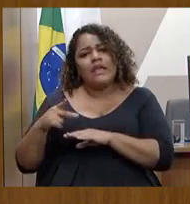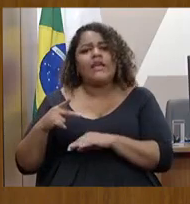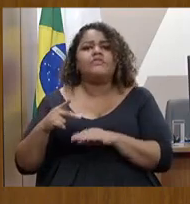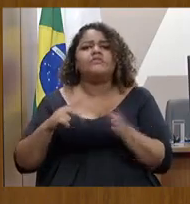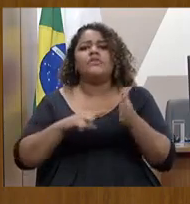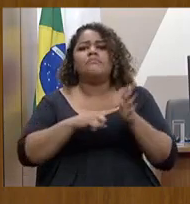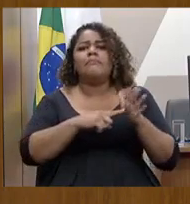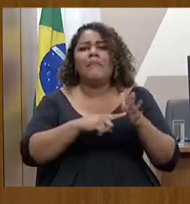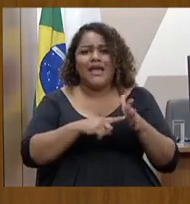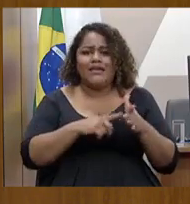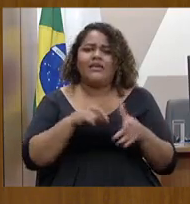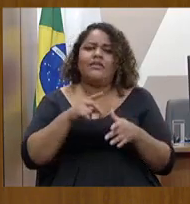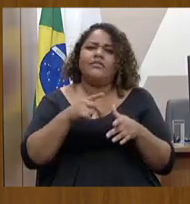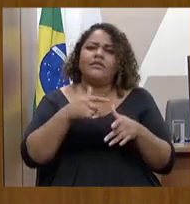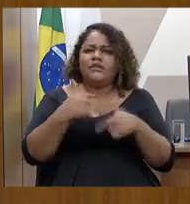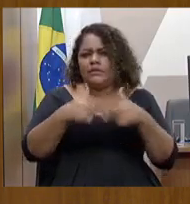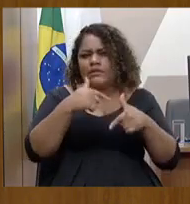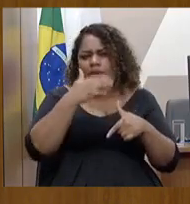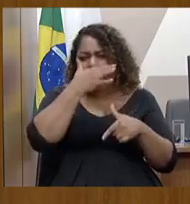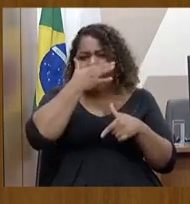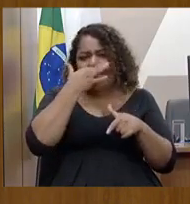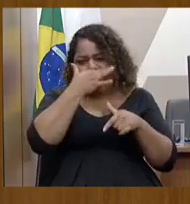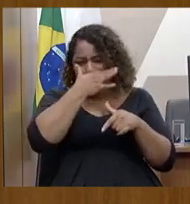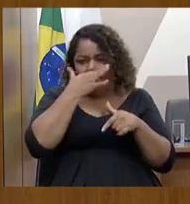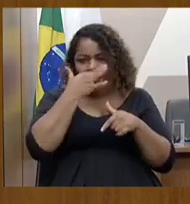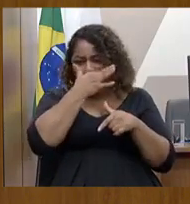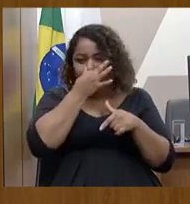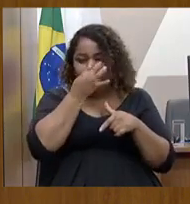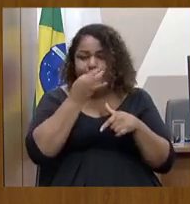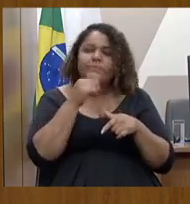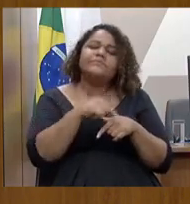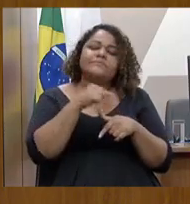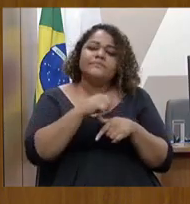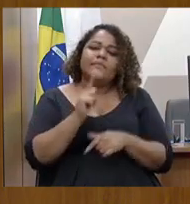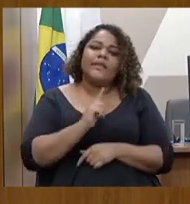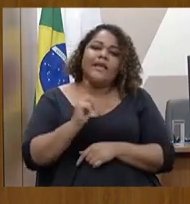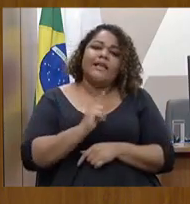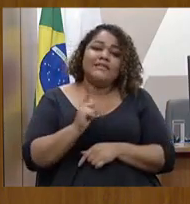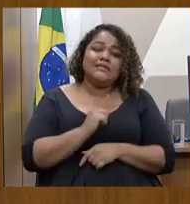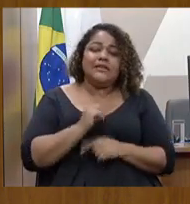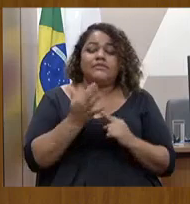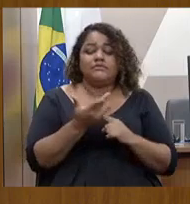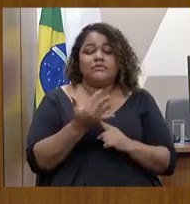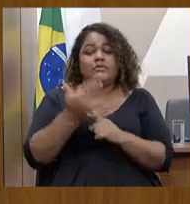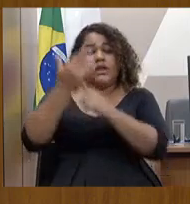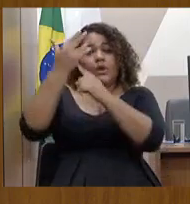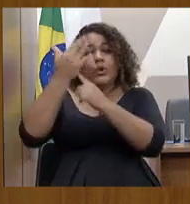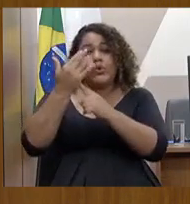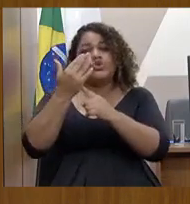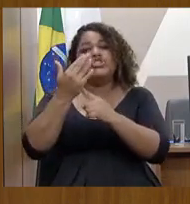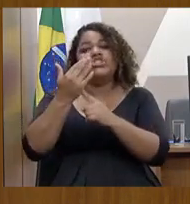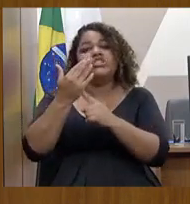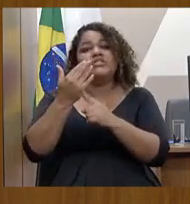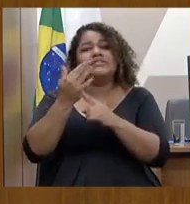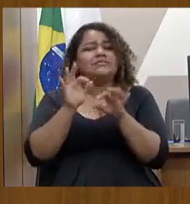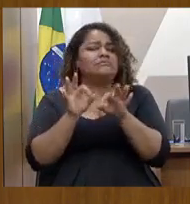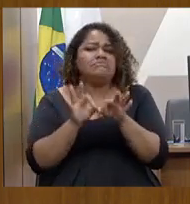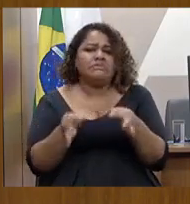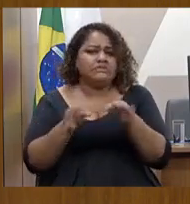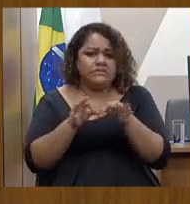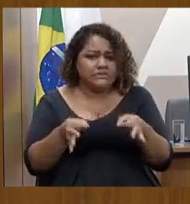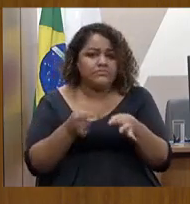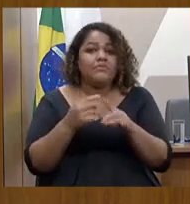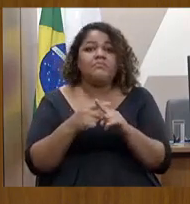que elas têm na sua na sua estrutura baixa a tecnologia mas que elas dependem de grande